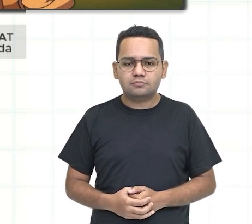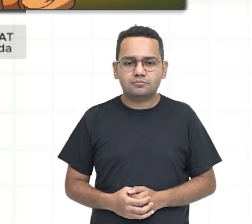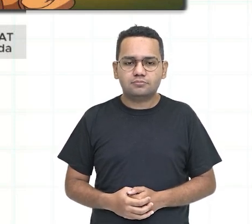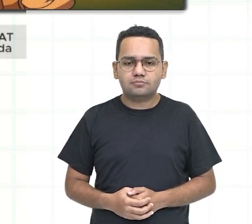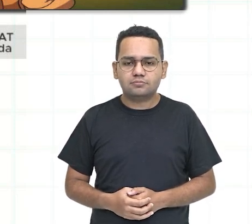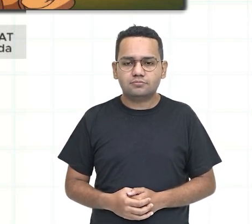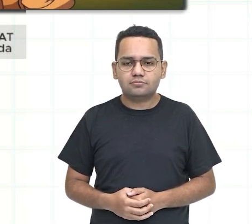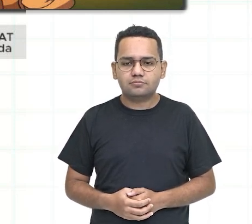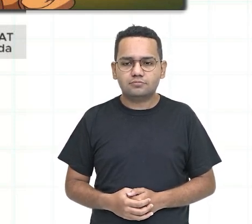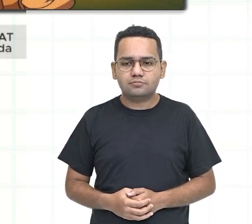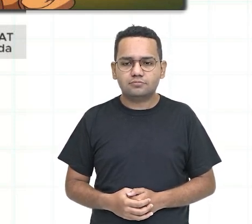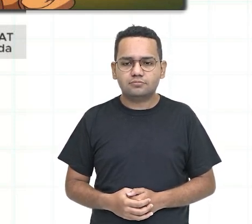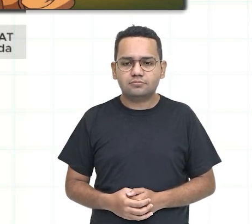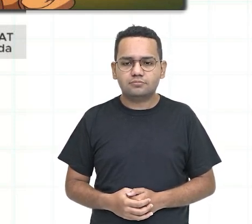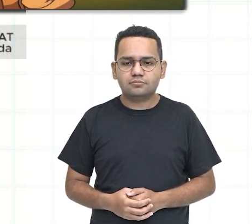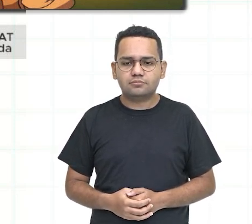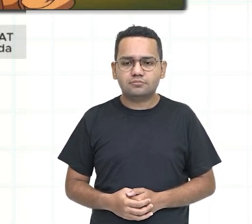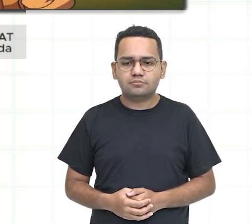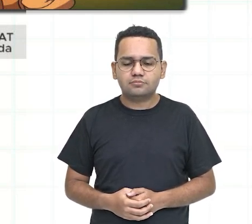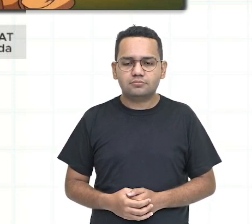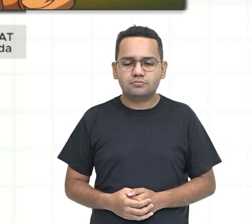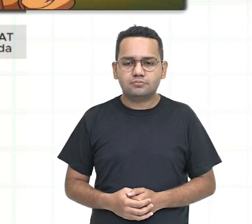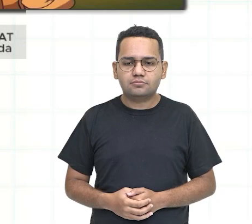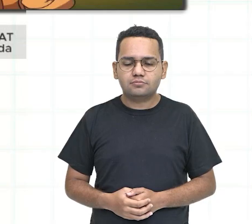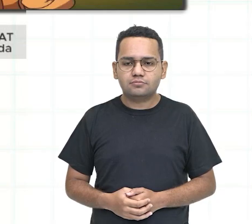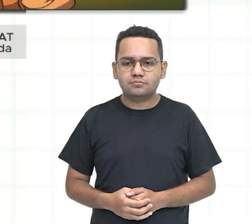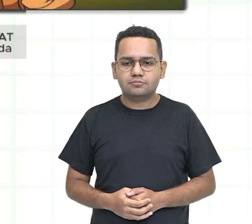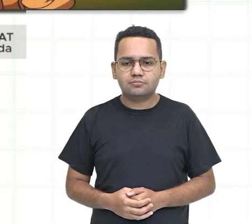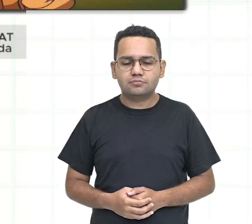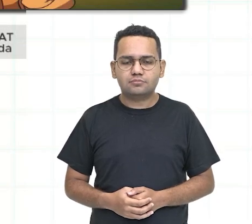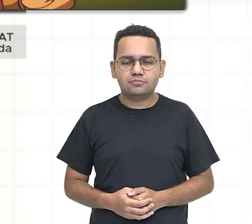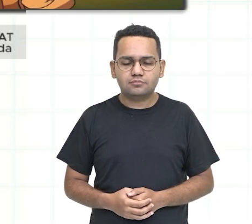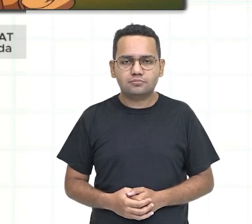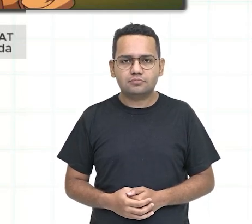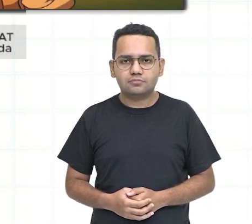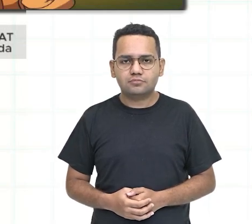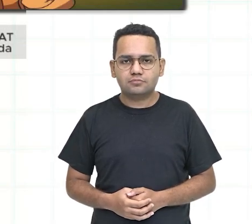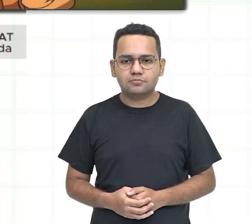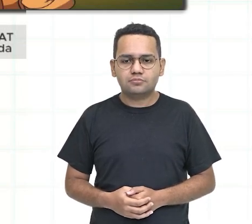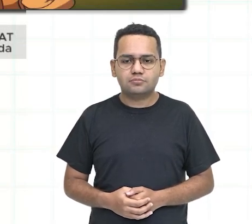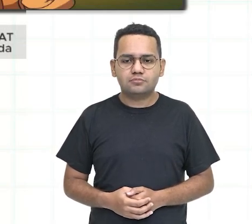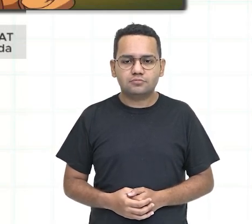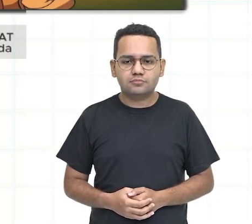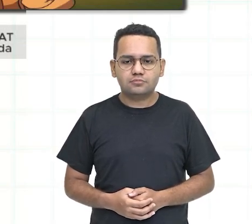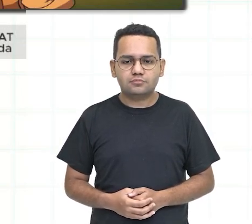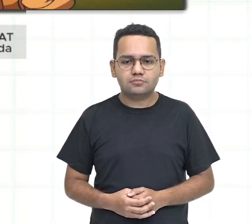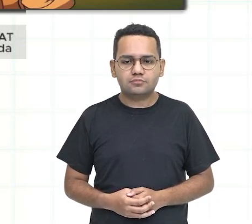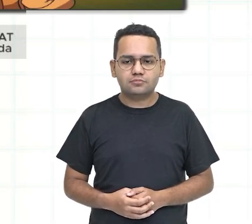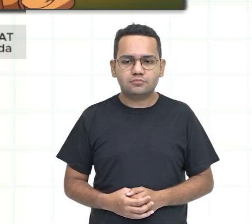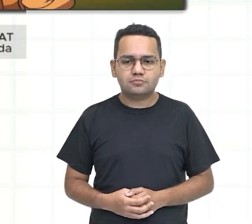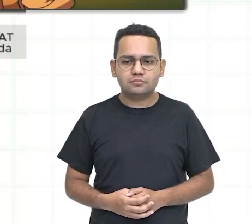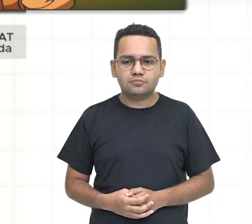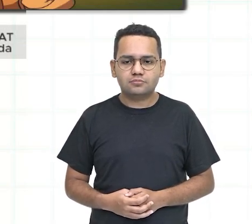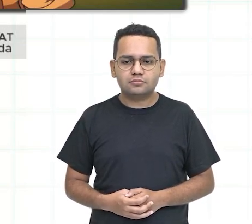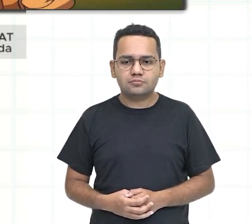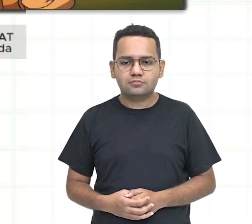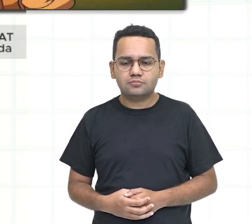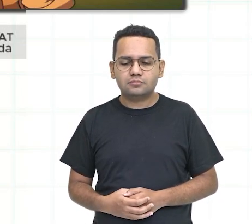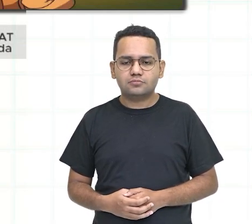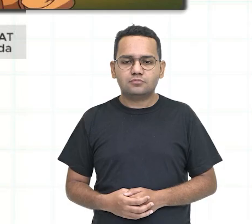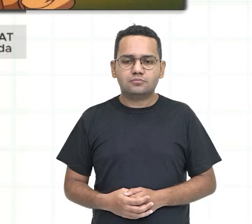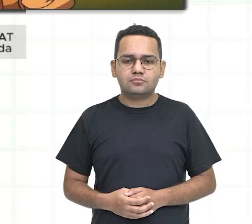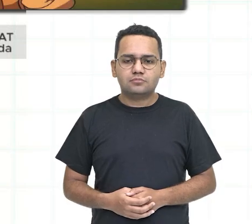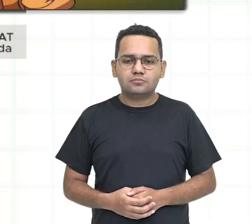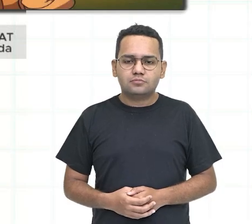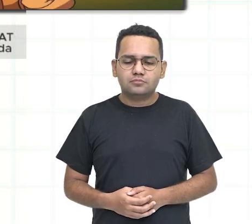educational systems and religious teachings to create a compliant and functional administrative